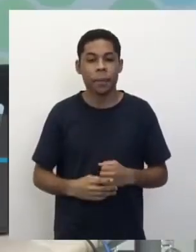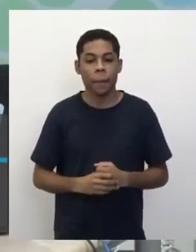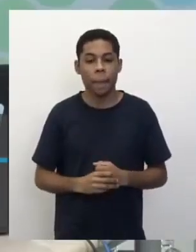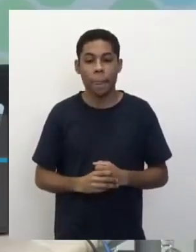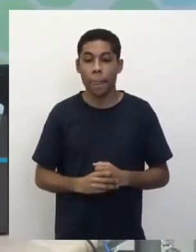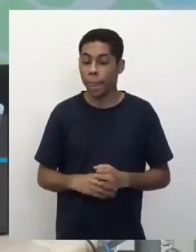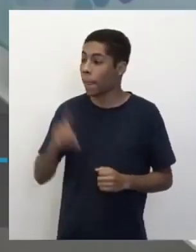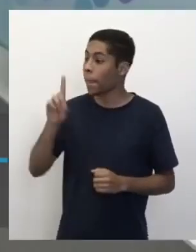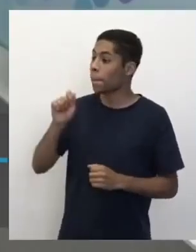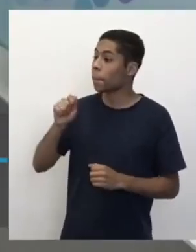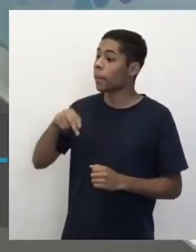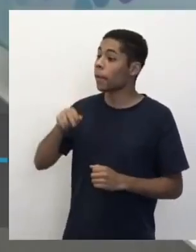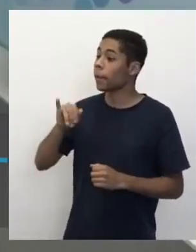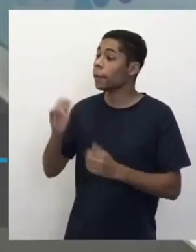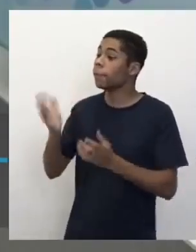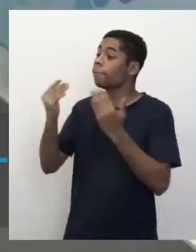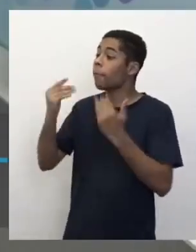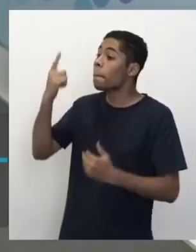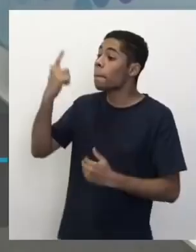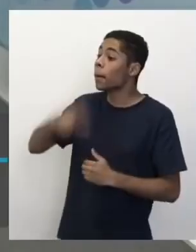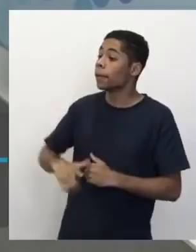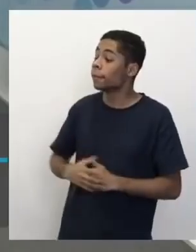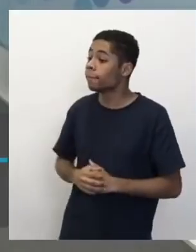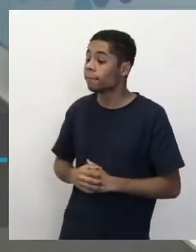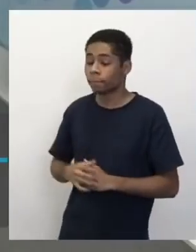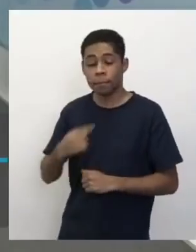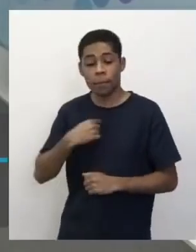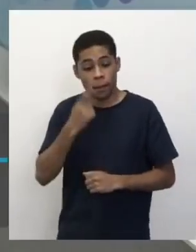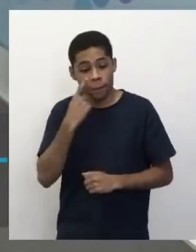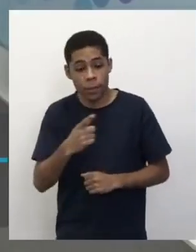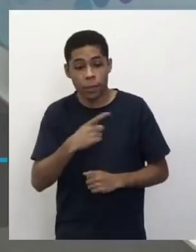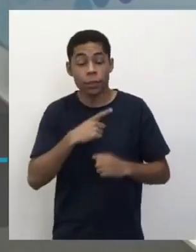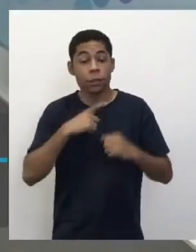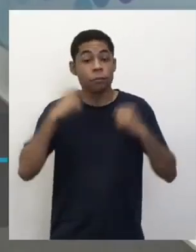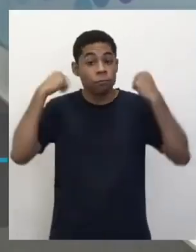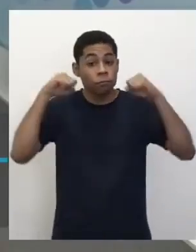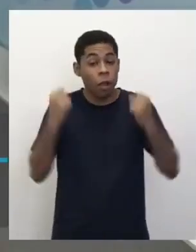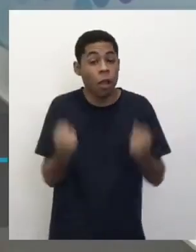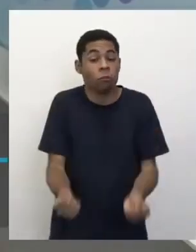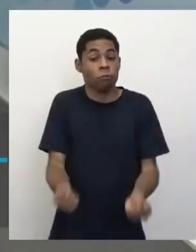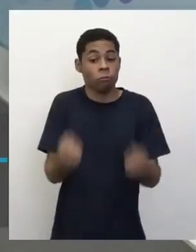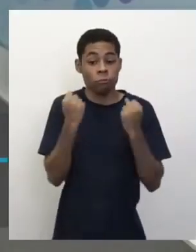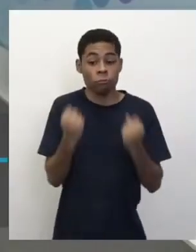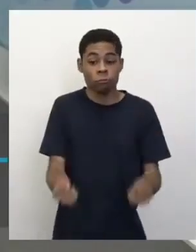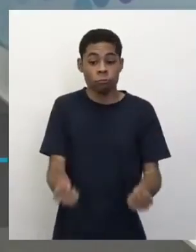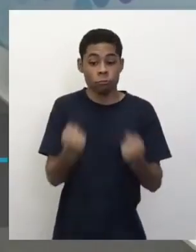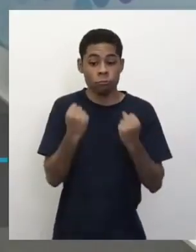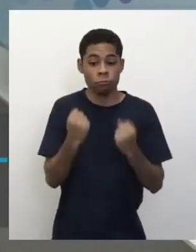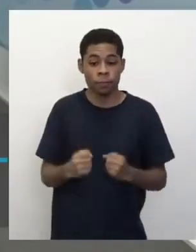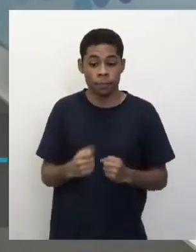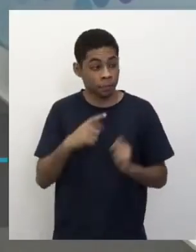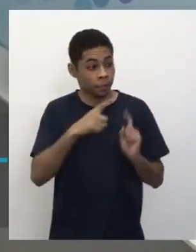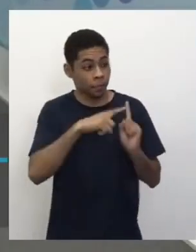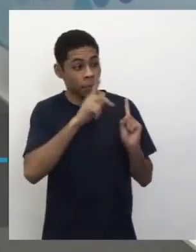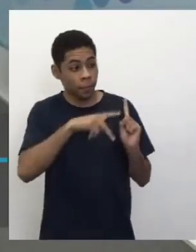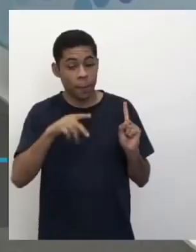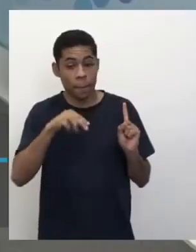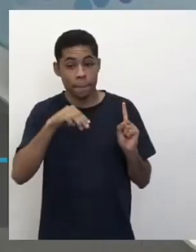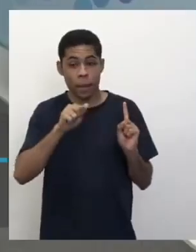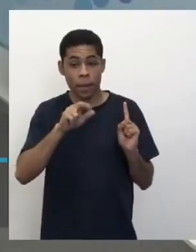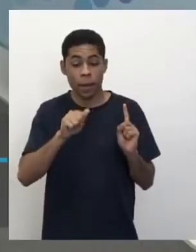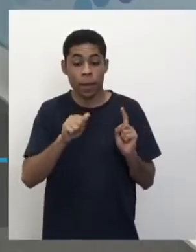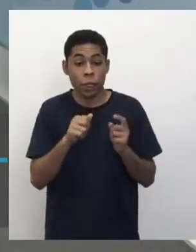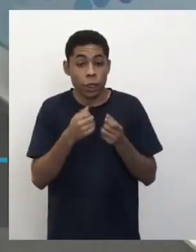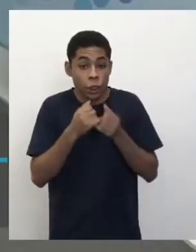que mais? Fora, eu vi que bastante colocaram academia, colocaram... A Procimari colocou choque,